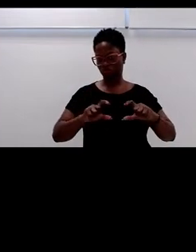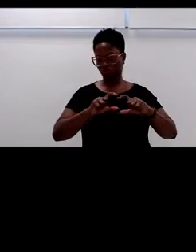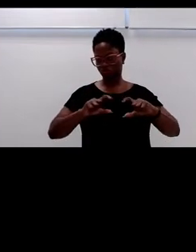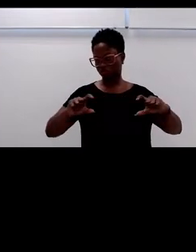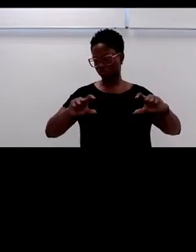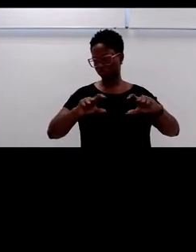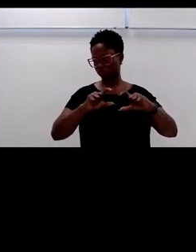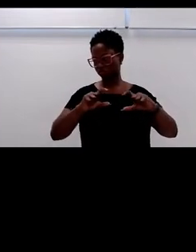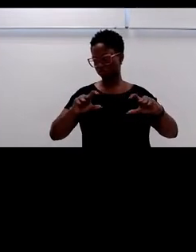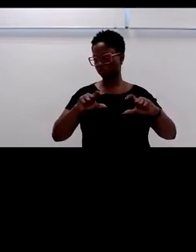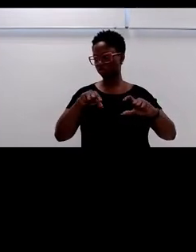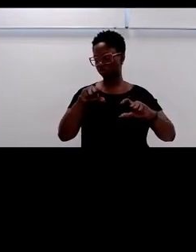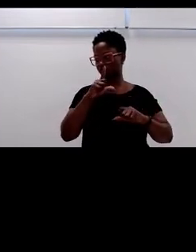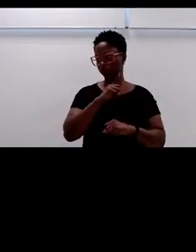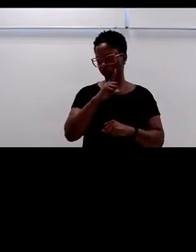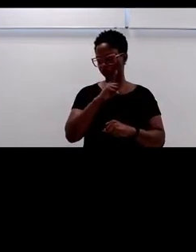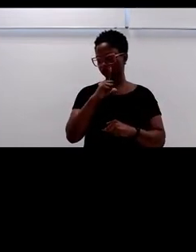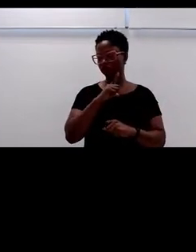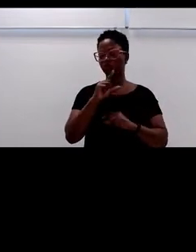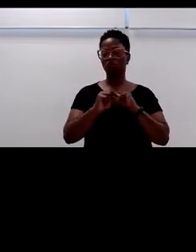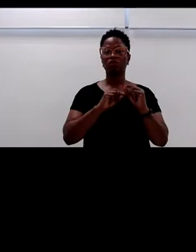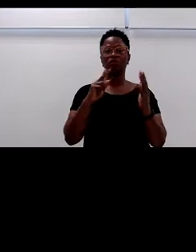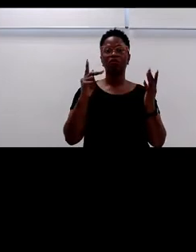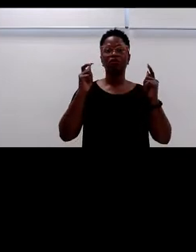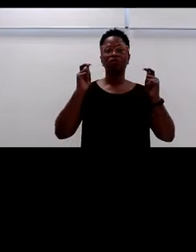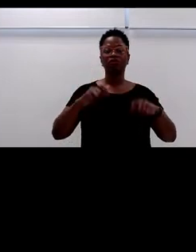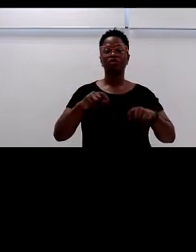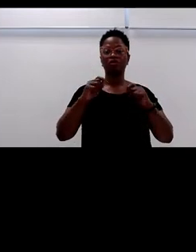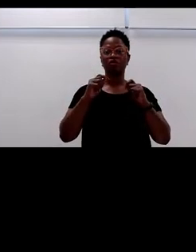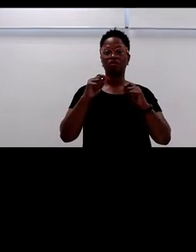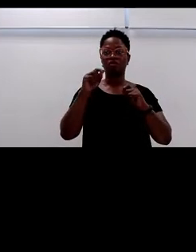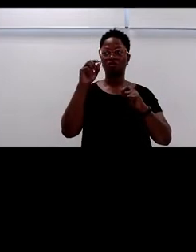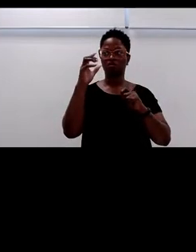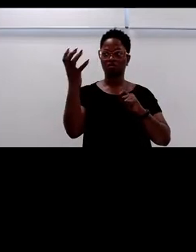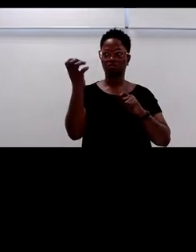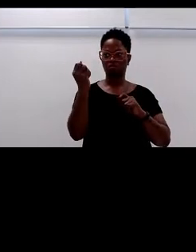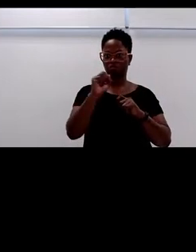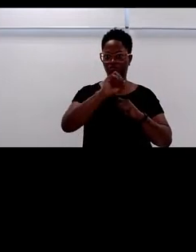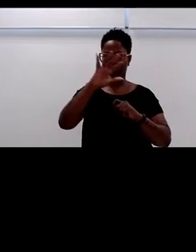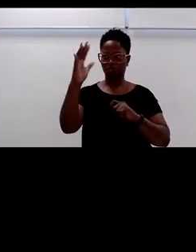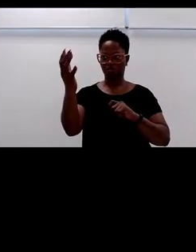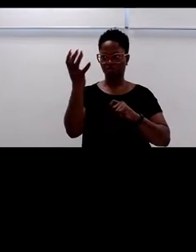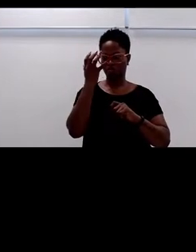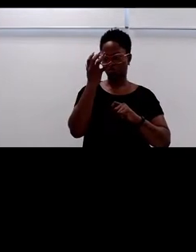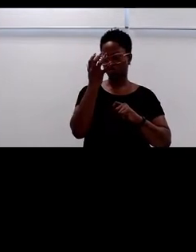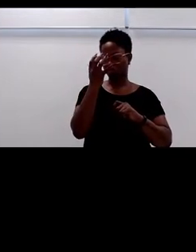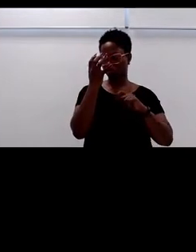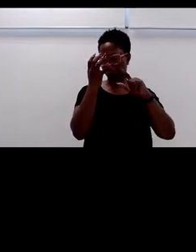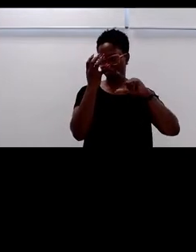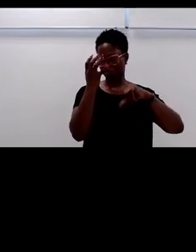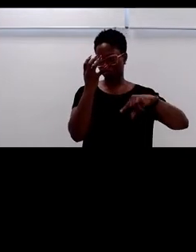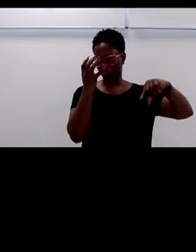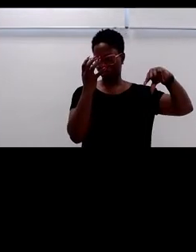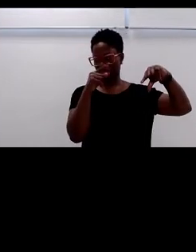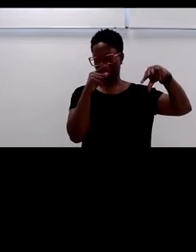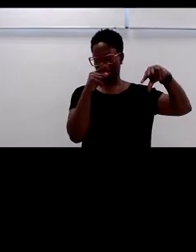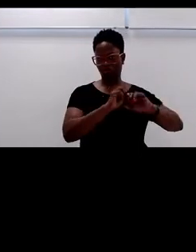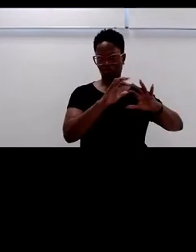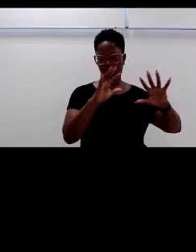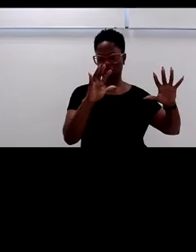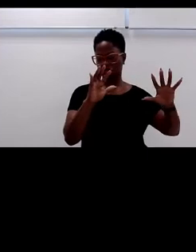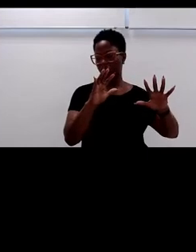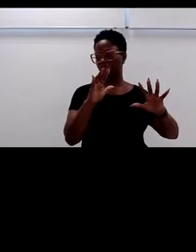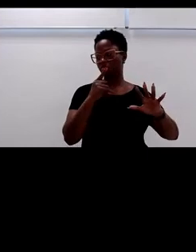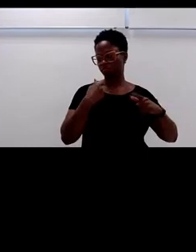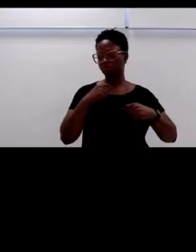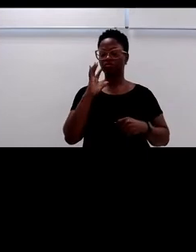Então você tirou a atenção daqui e jogou para lá com isso aqui, aqui, ó. Você tem que resolver